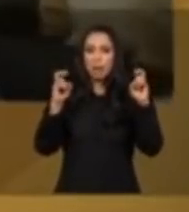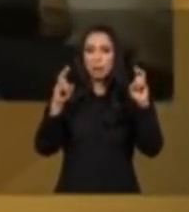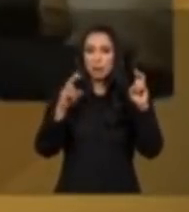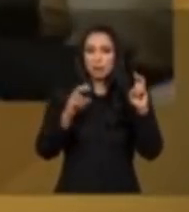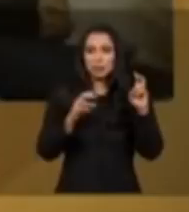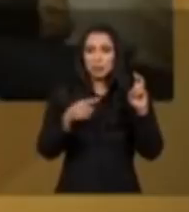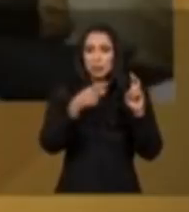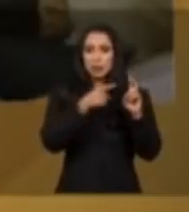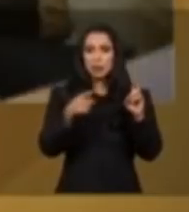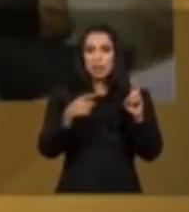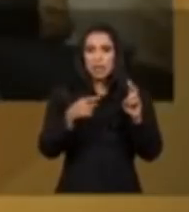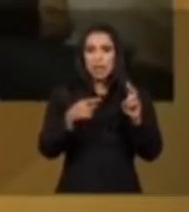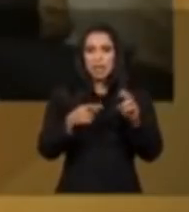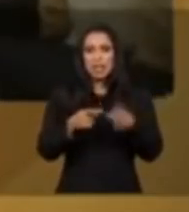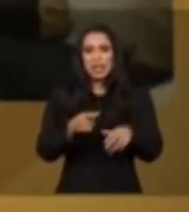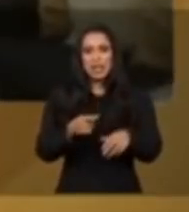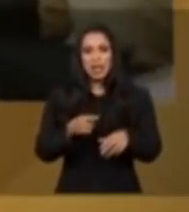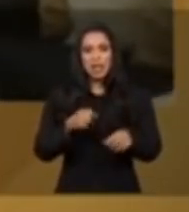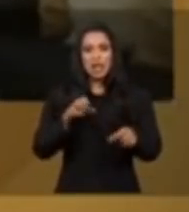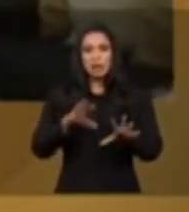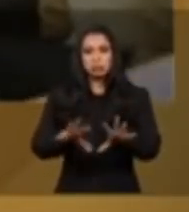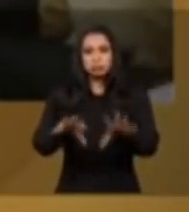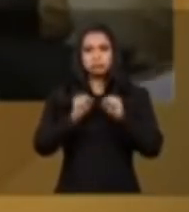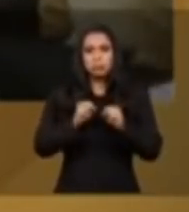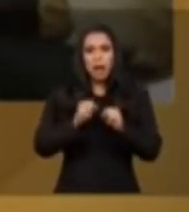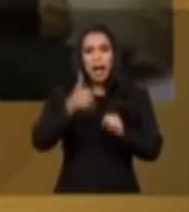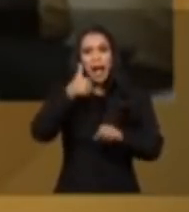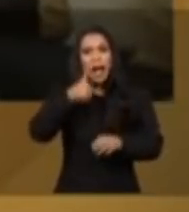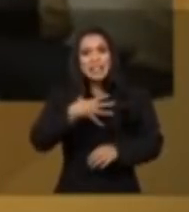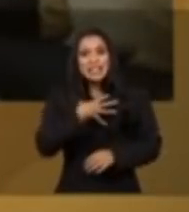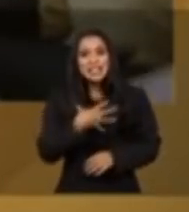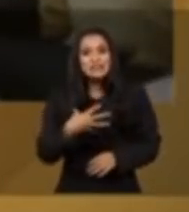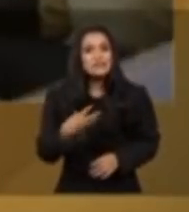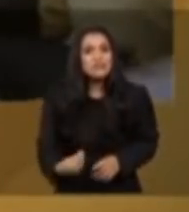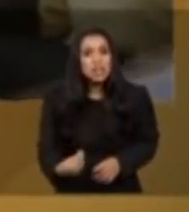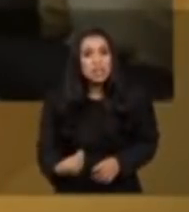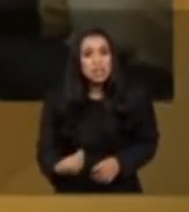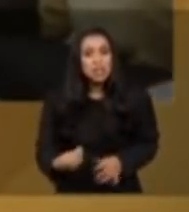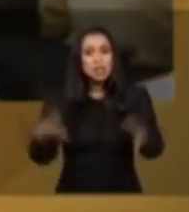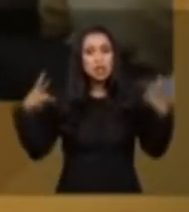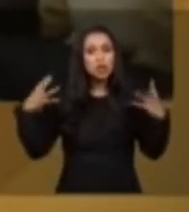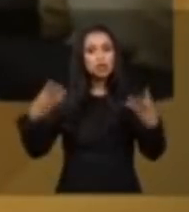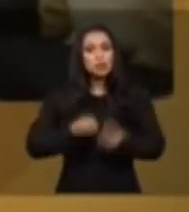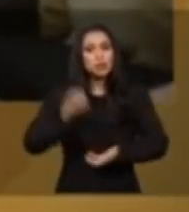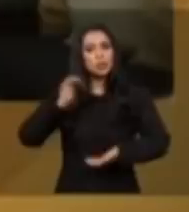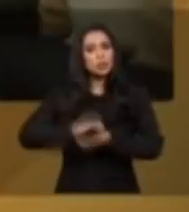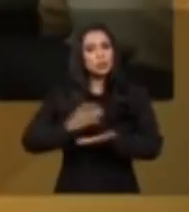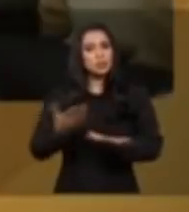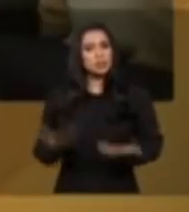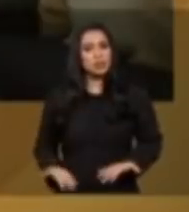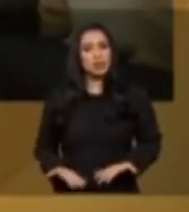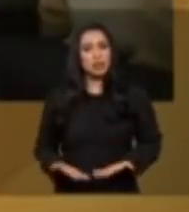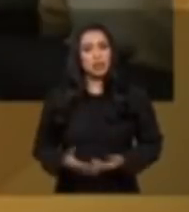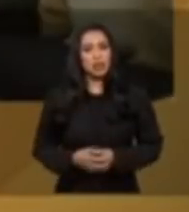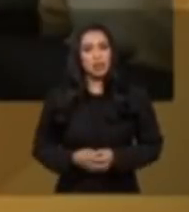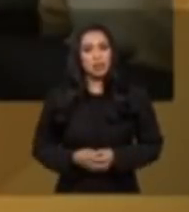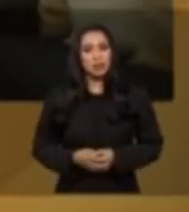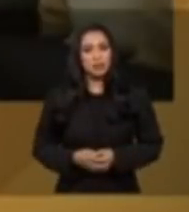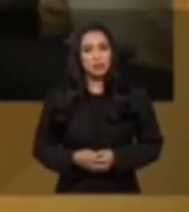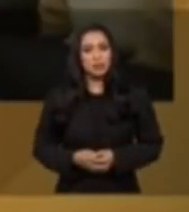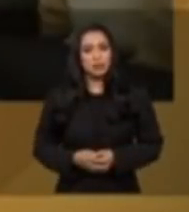Que estuprem e matem as filhas dos ordinários ministros do Supremo Tribunal